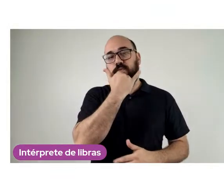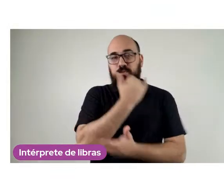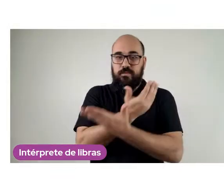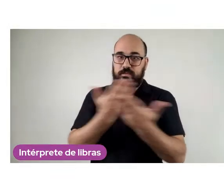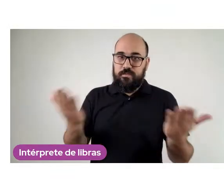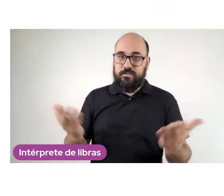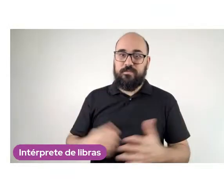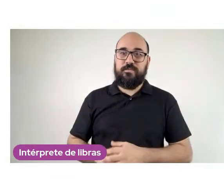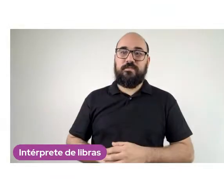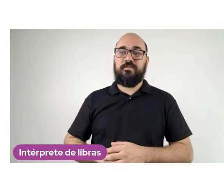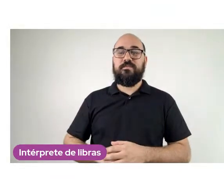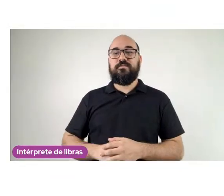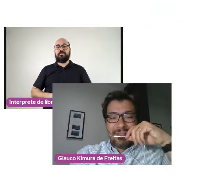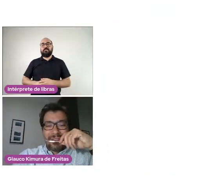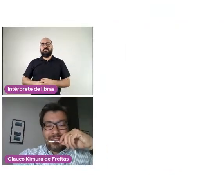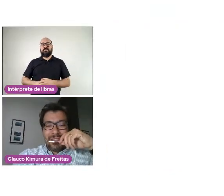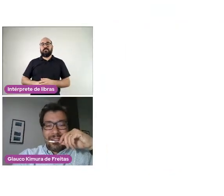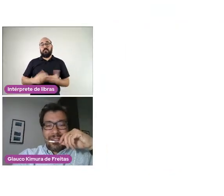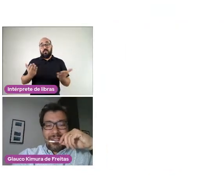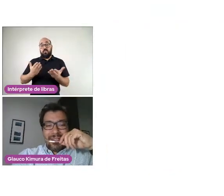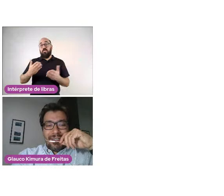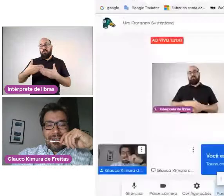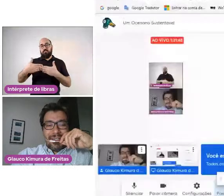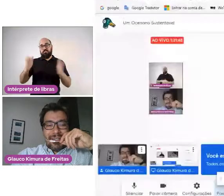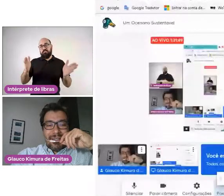Peço desculpas. Acho que agora vai dar certo.